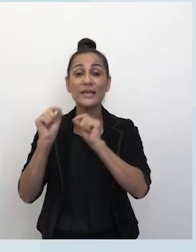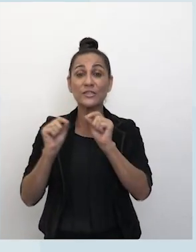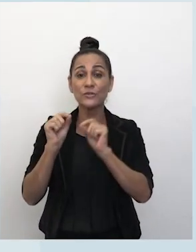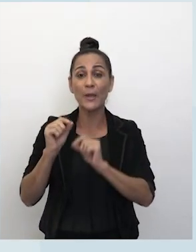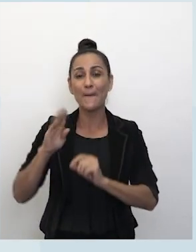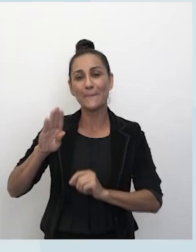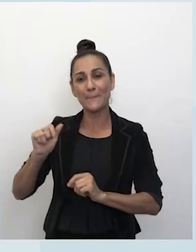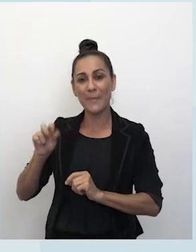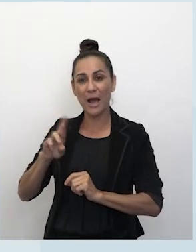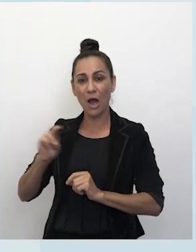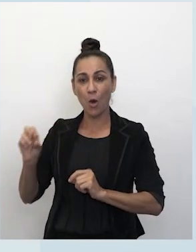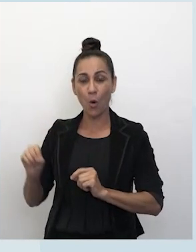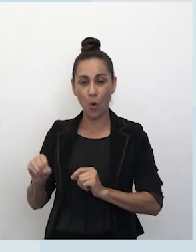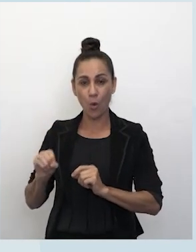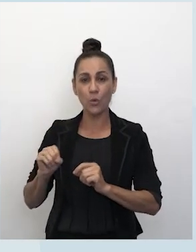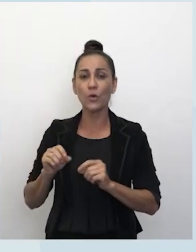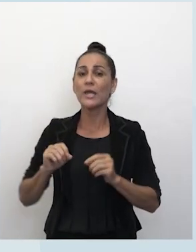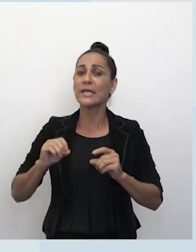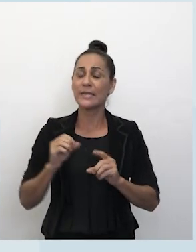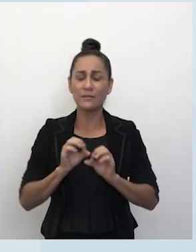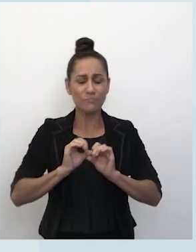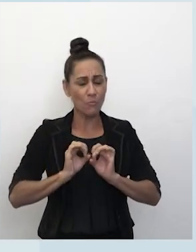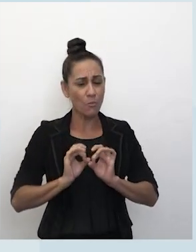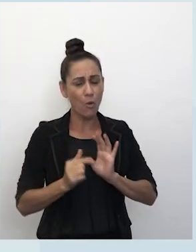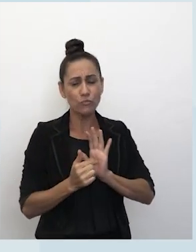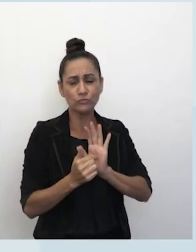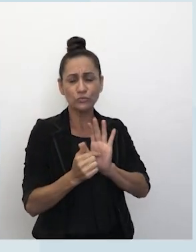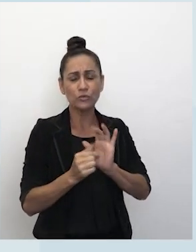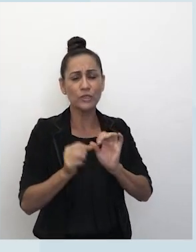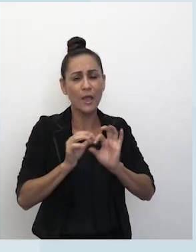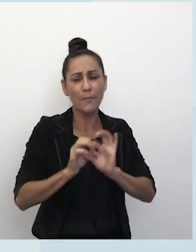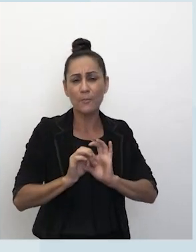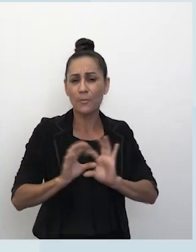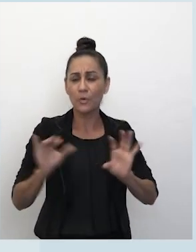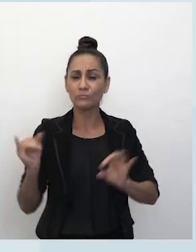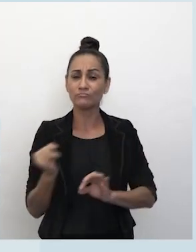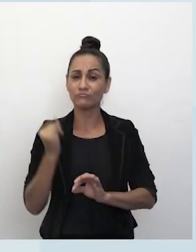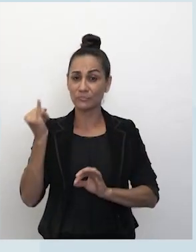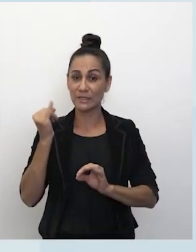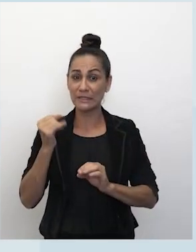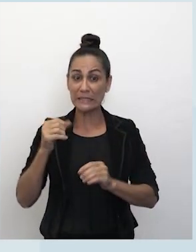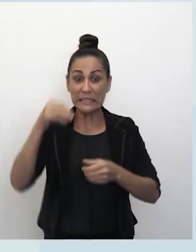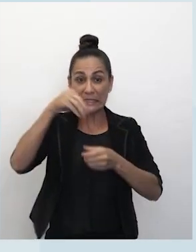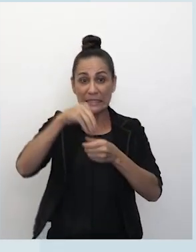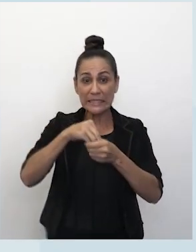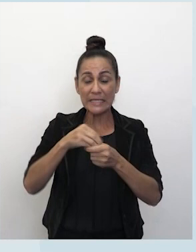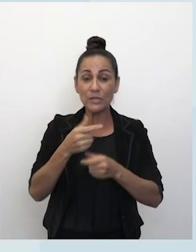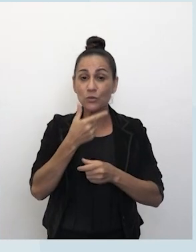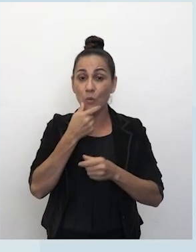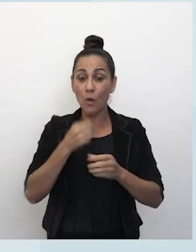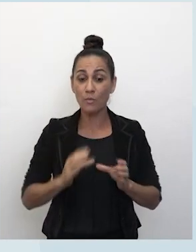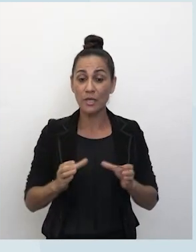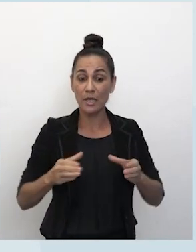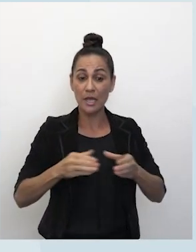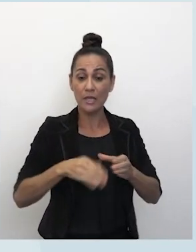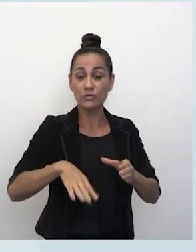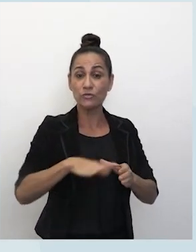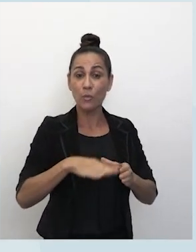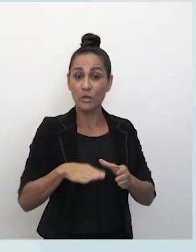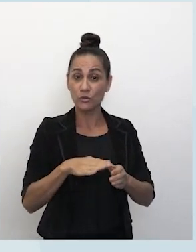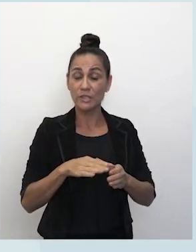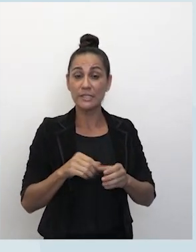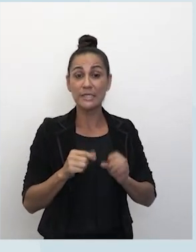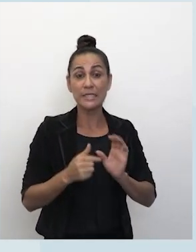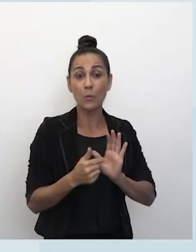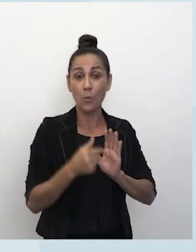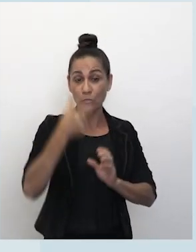que se destacou em meio a um ambiente artístico predominantemente masculino. Essa aula visa dar visibilidade a